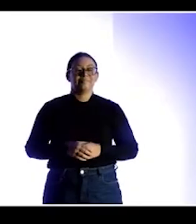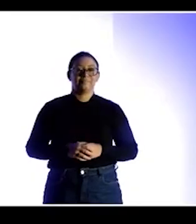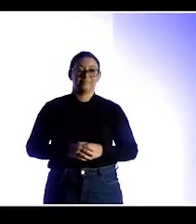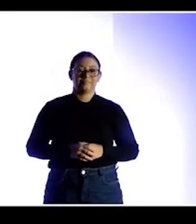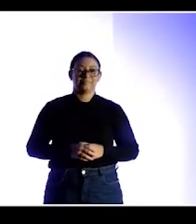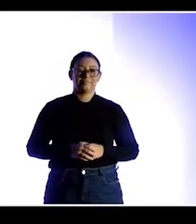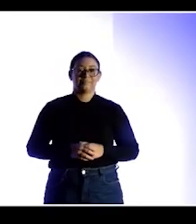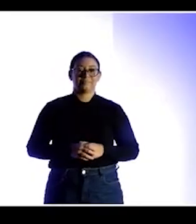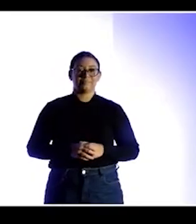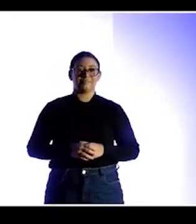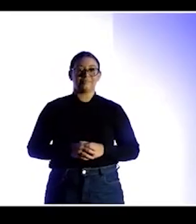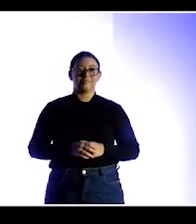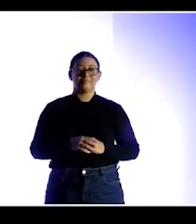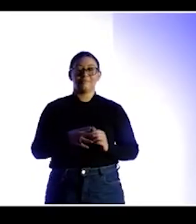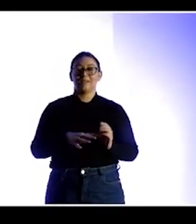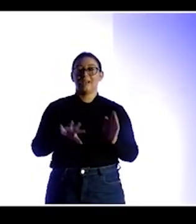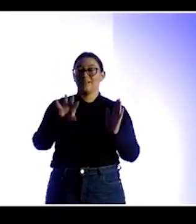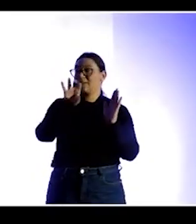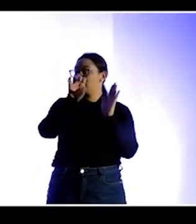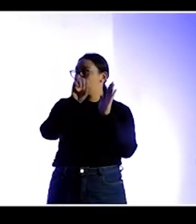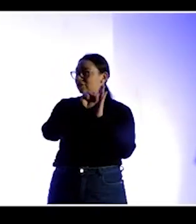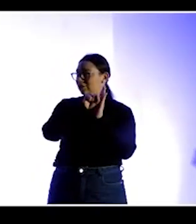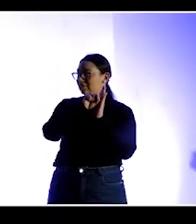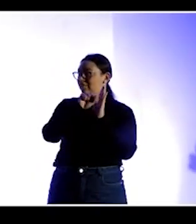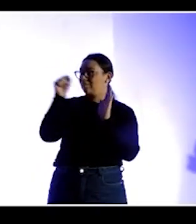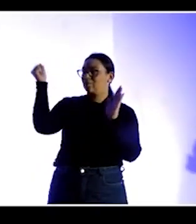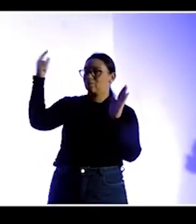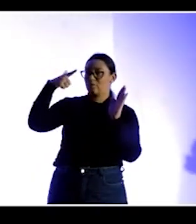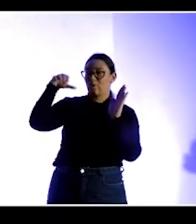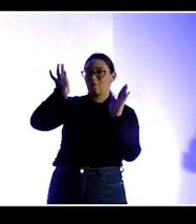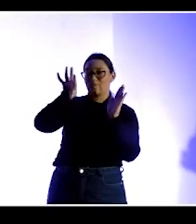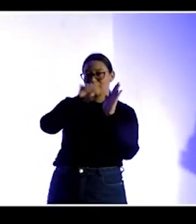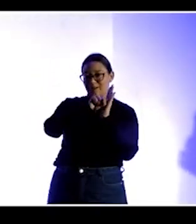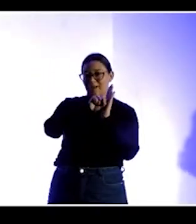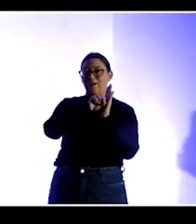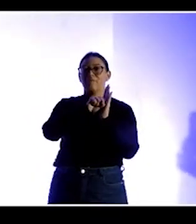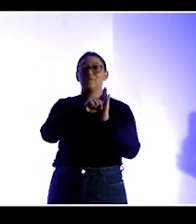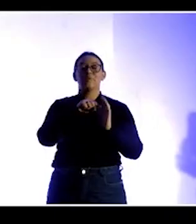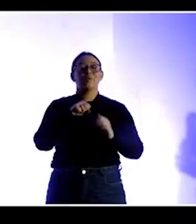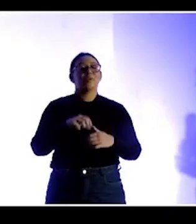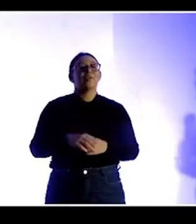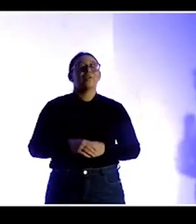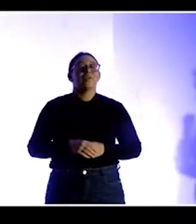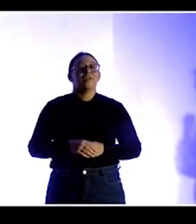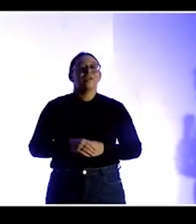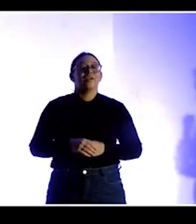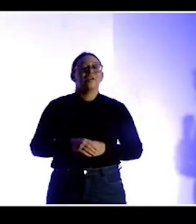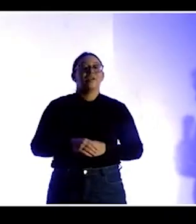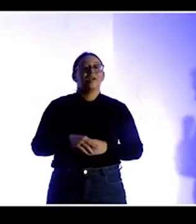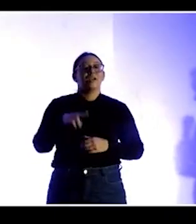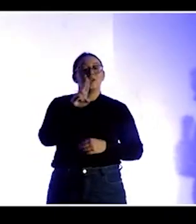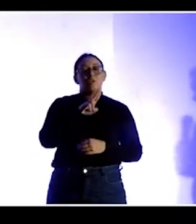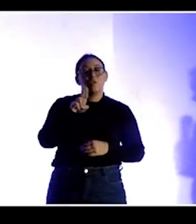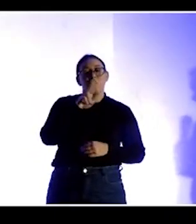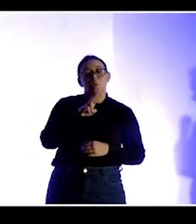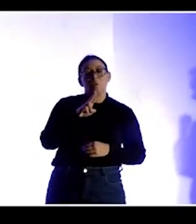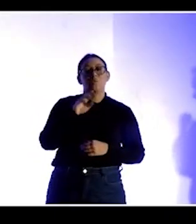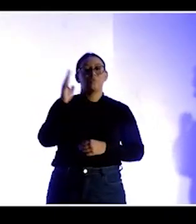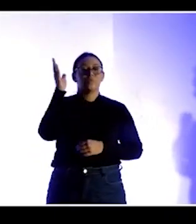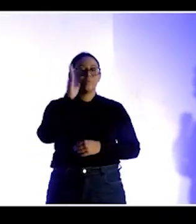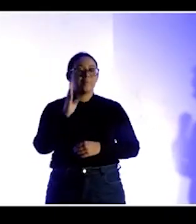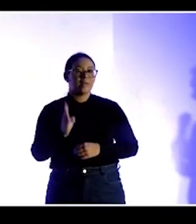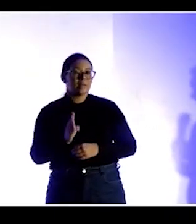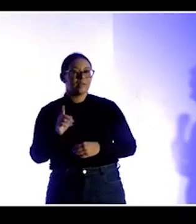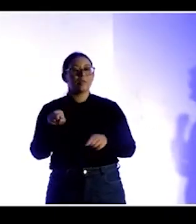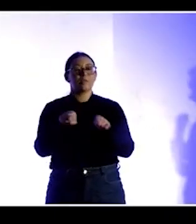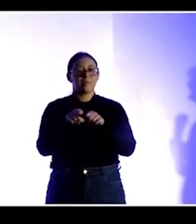A energia solar fotovoltaica no contexto da transição energética, na descarbonização do uso da energia no Brasil e no mundo, é